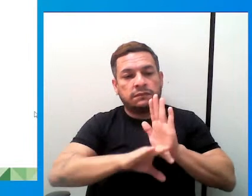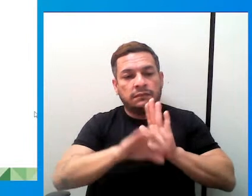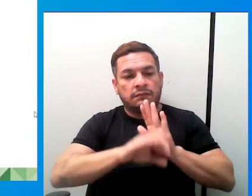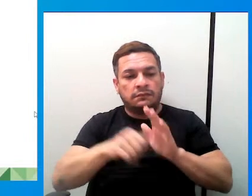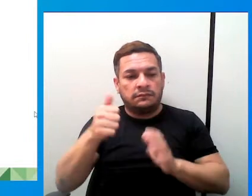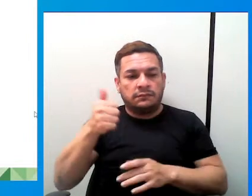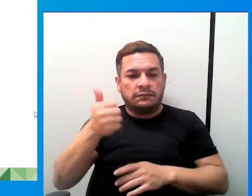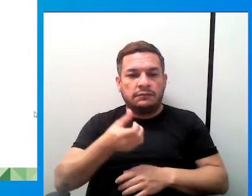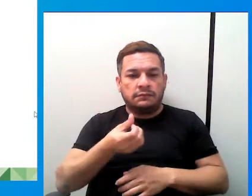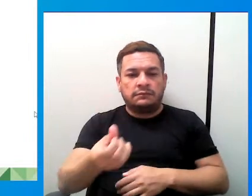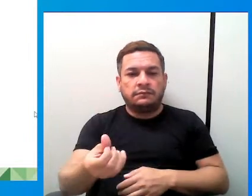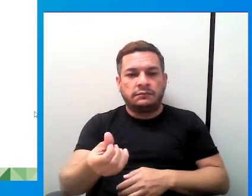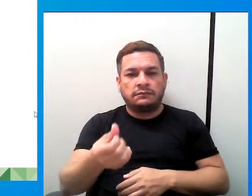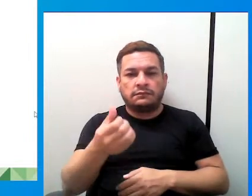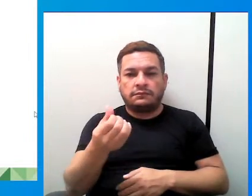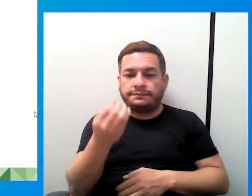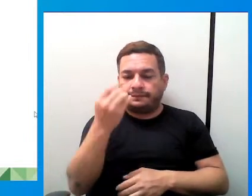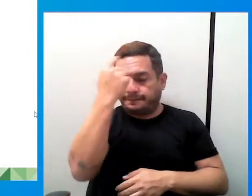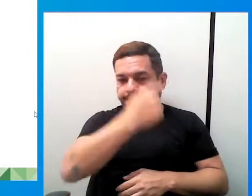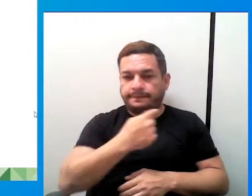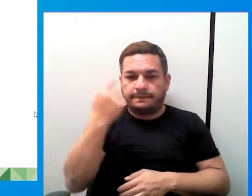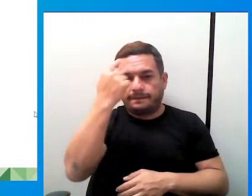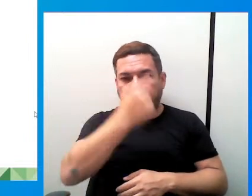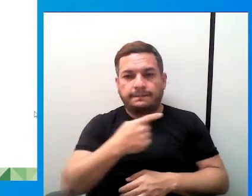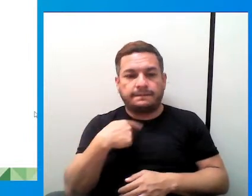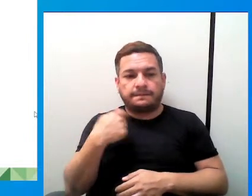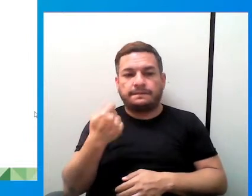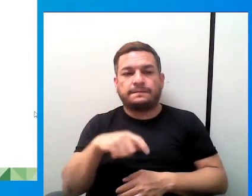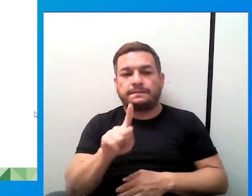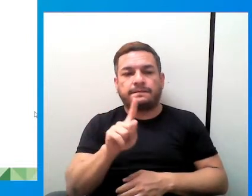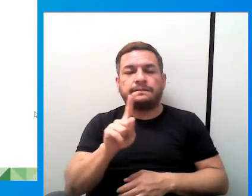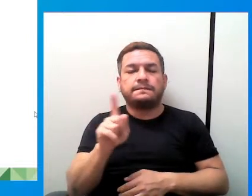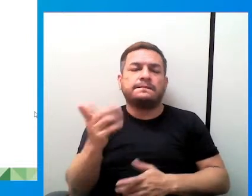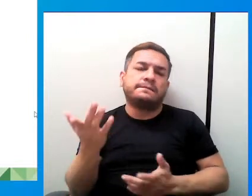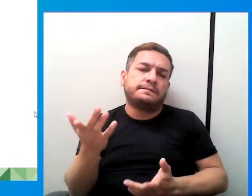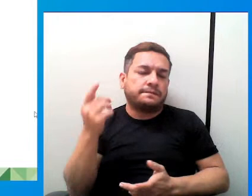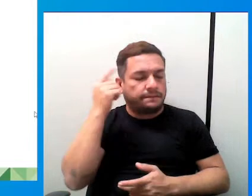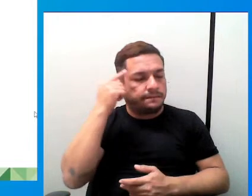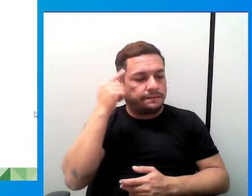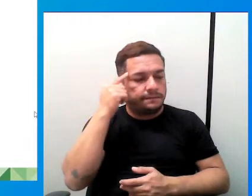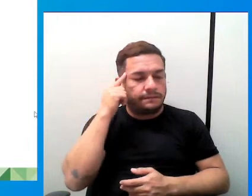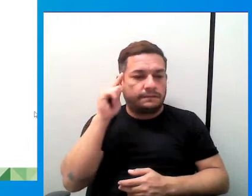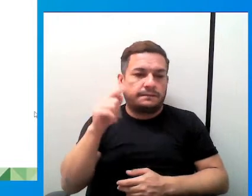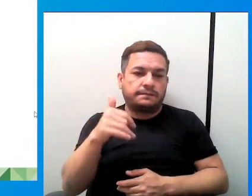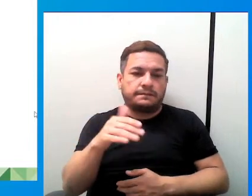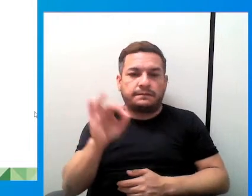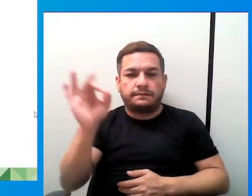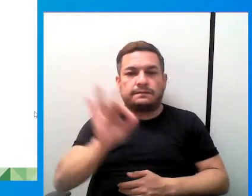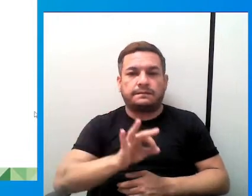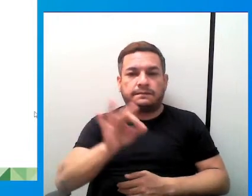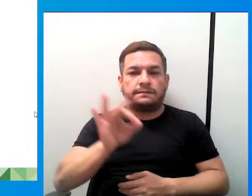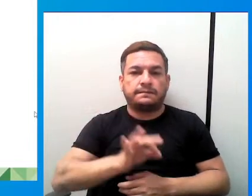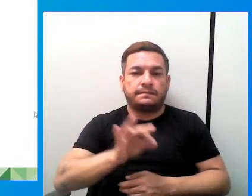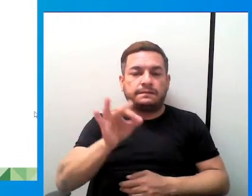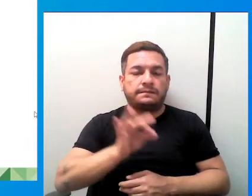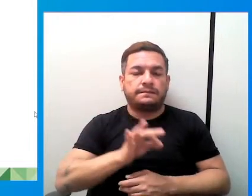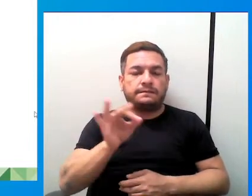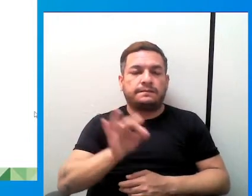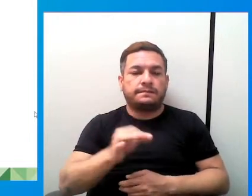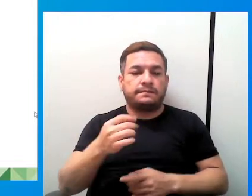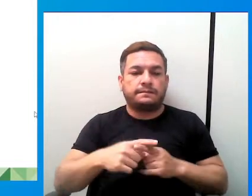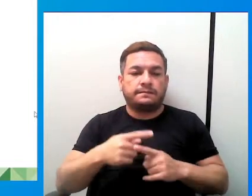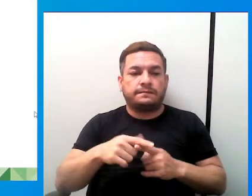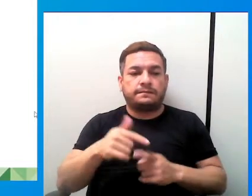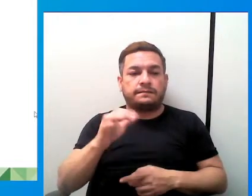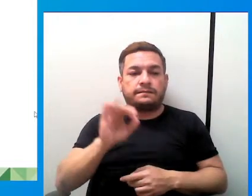semestre de 60 horas, eu não preciso necessariamente pensar nos 10% no mínimo nesse componente, porque